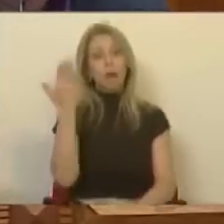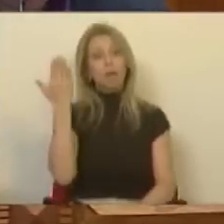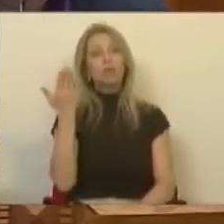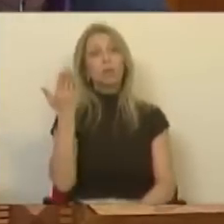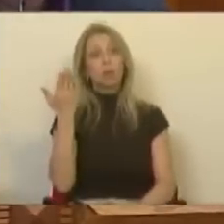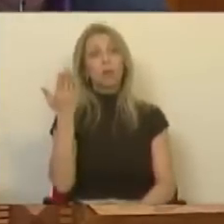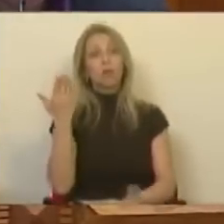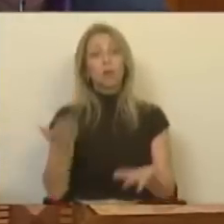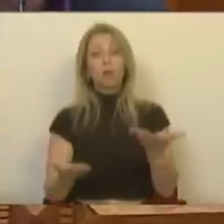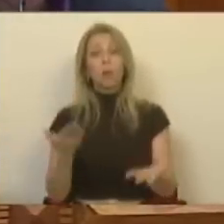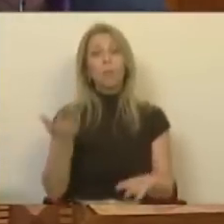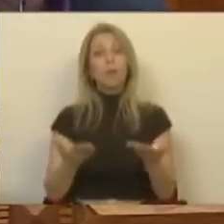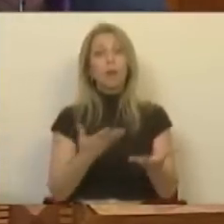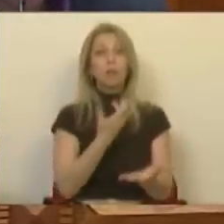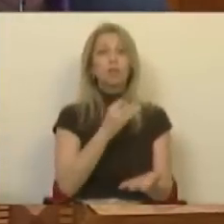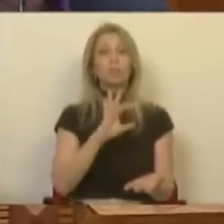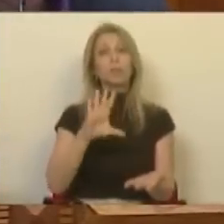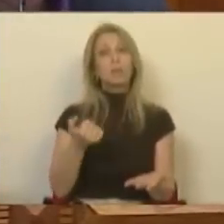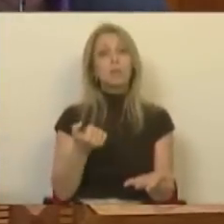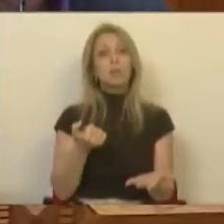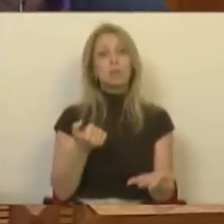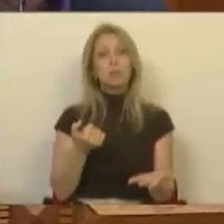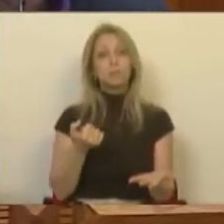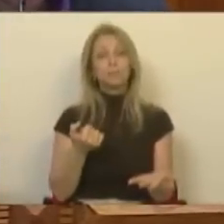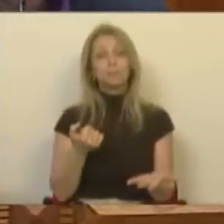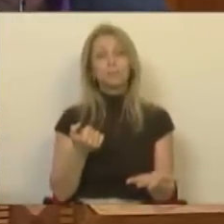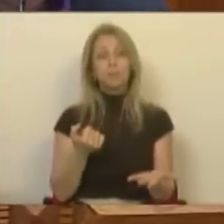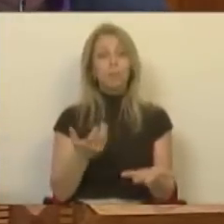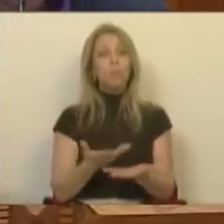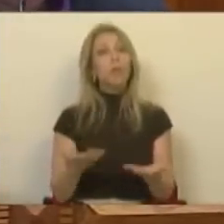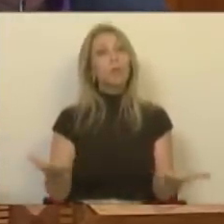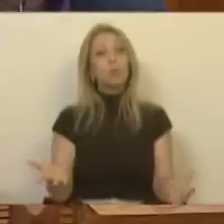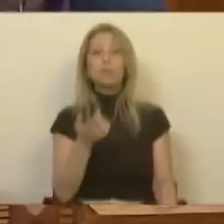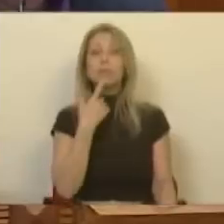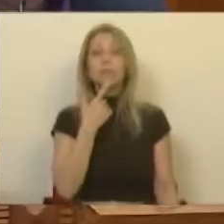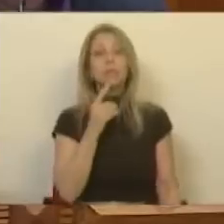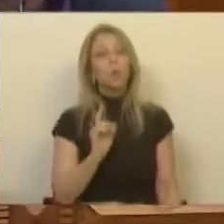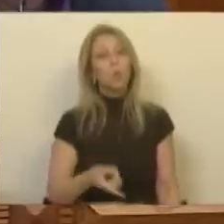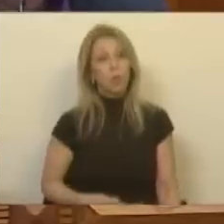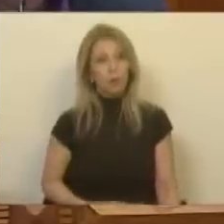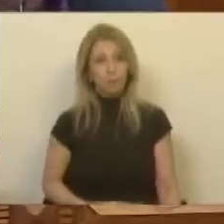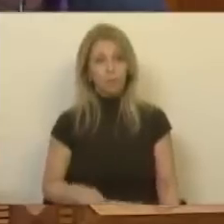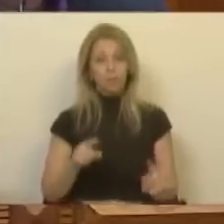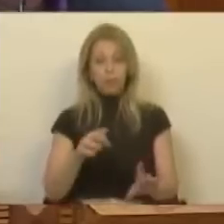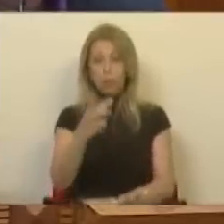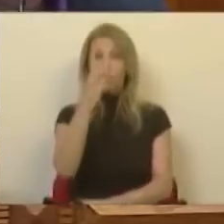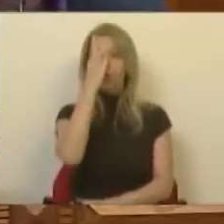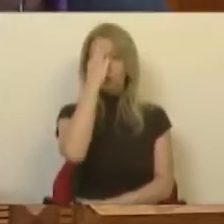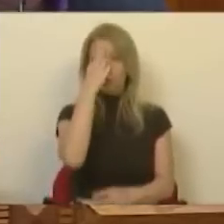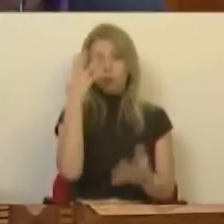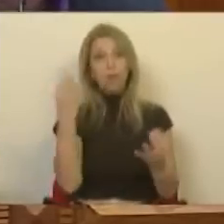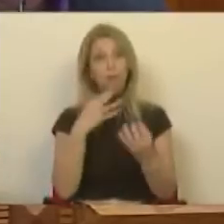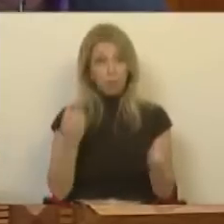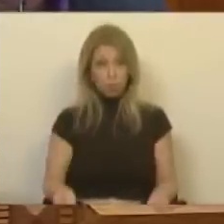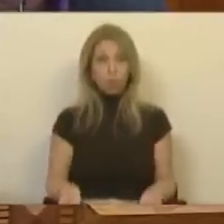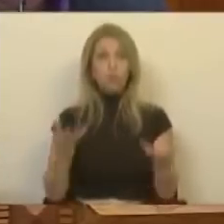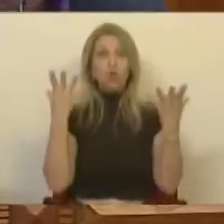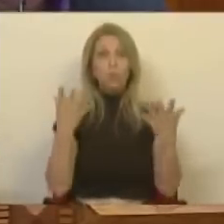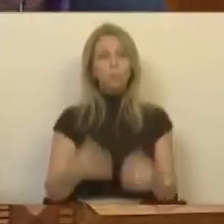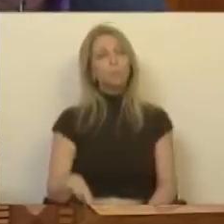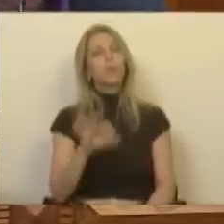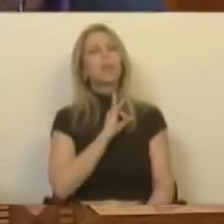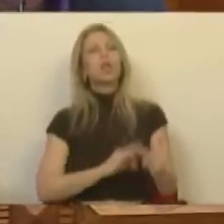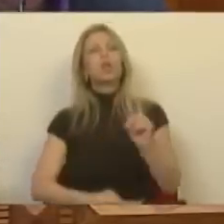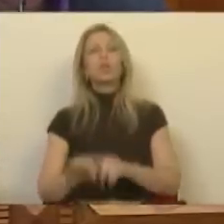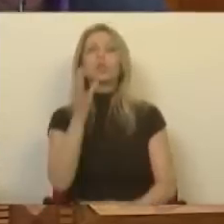em 2000 em 2015 e portanto Isso significa que este esforço está a ser conseguido e o senhor Deputado